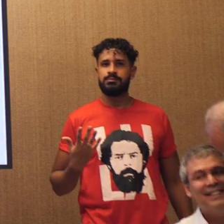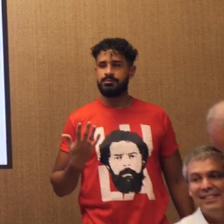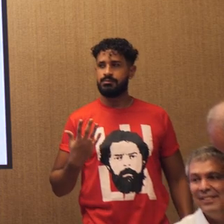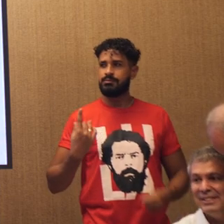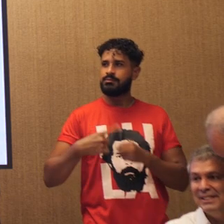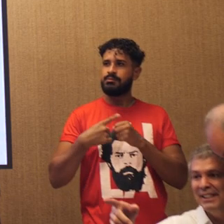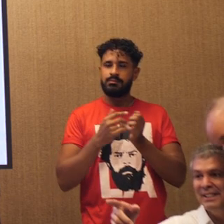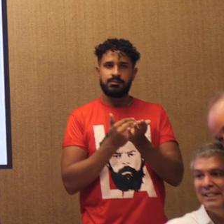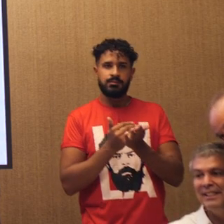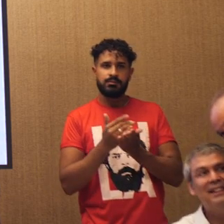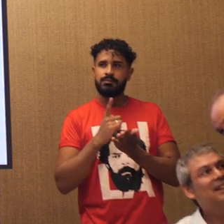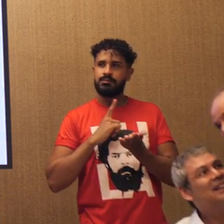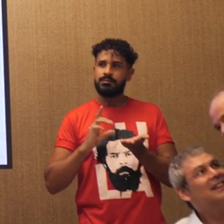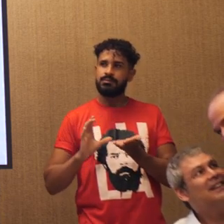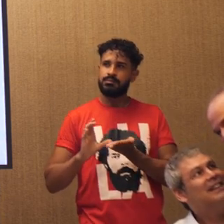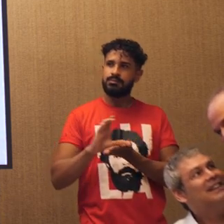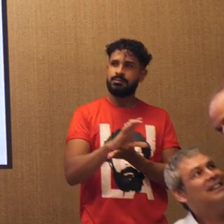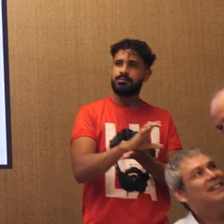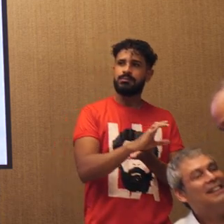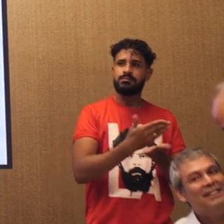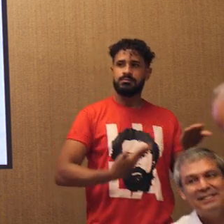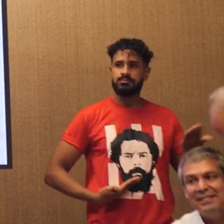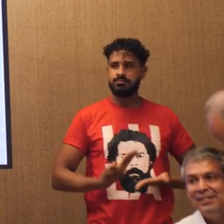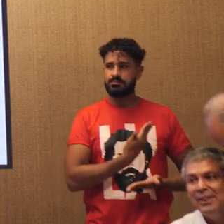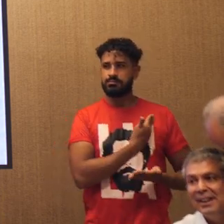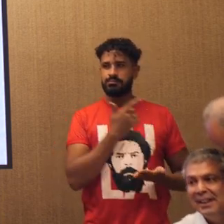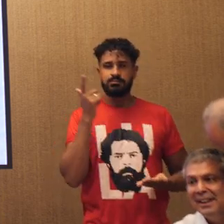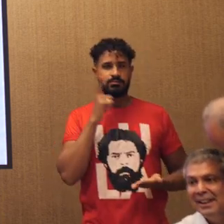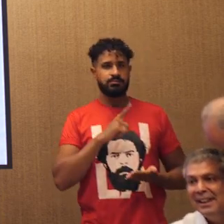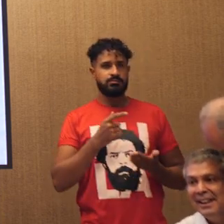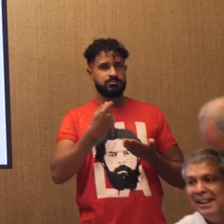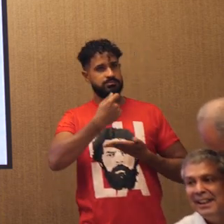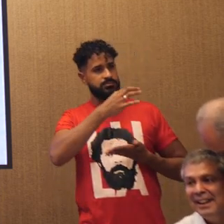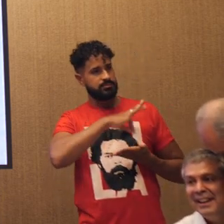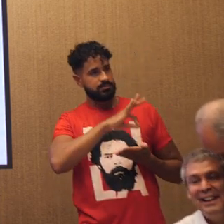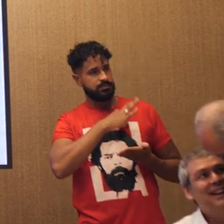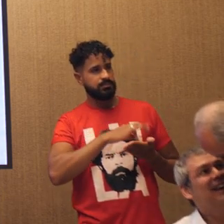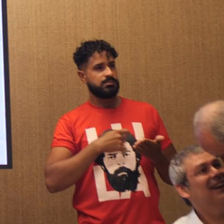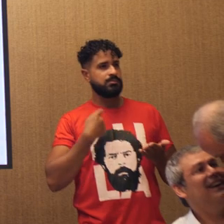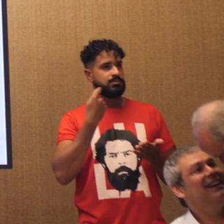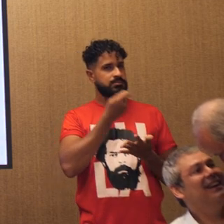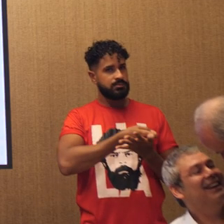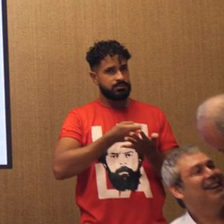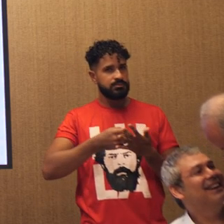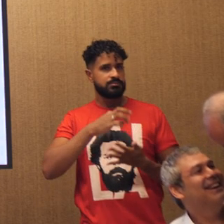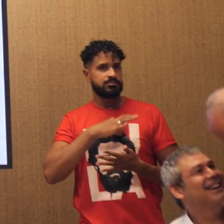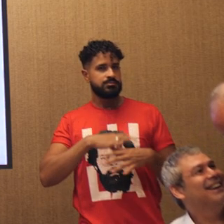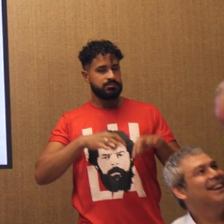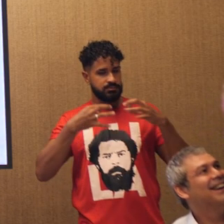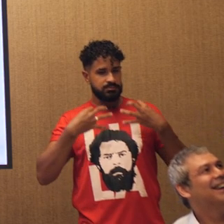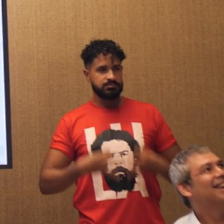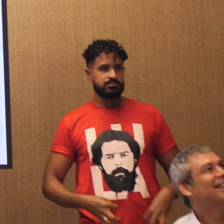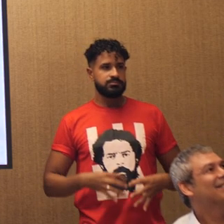A cidade começou a ter investimento, o funcionário começou a receber em dia, começou a ter reposição salarial justa.